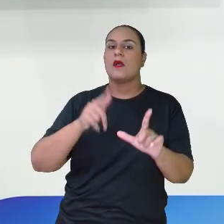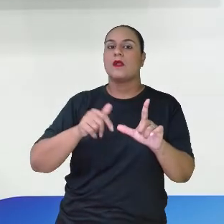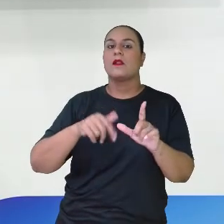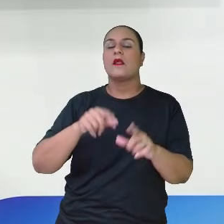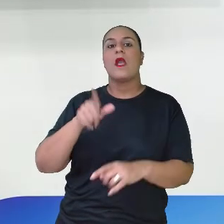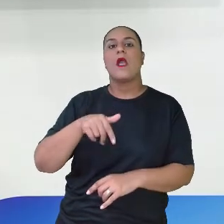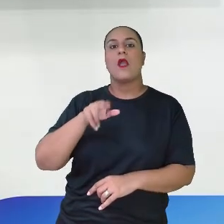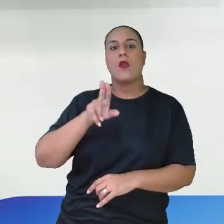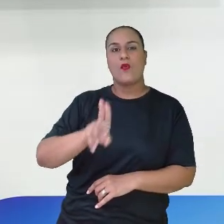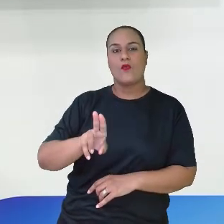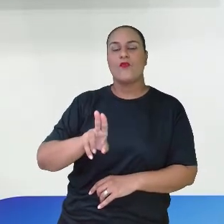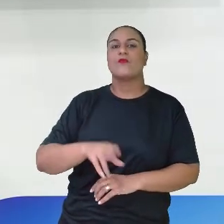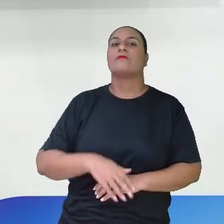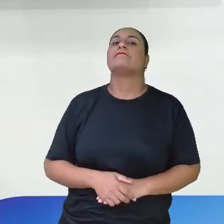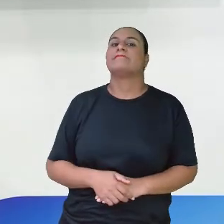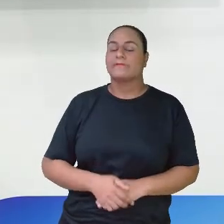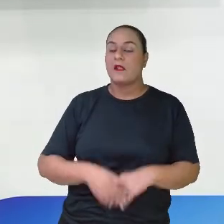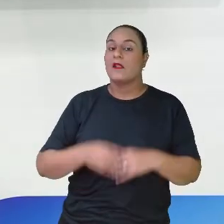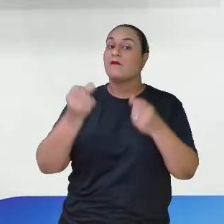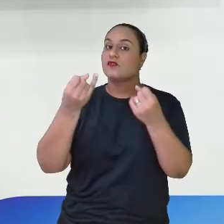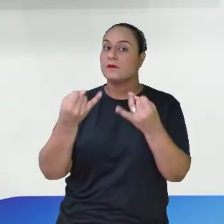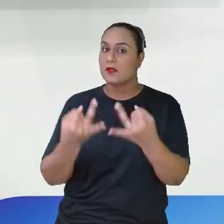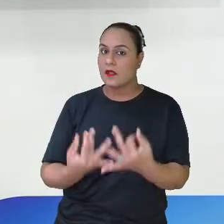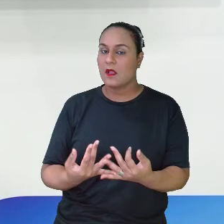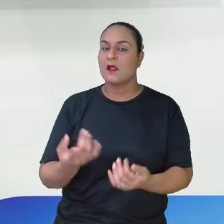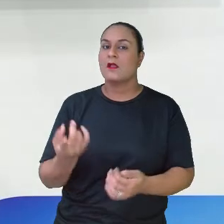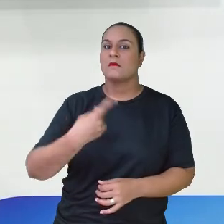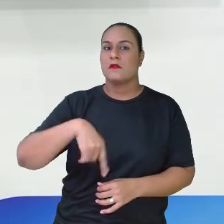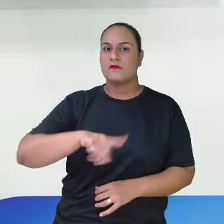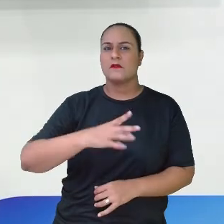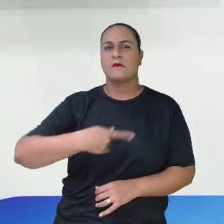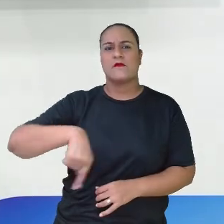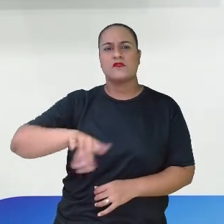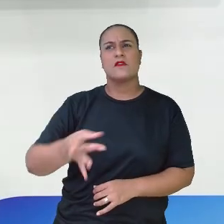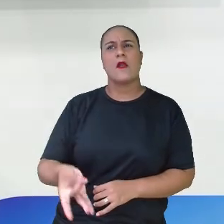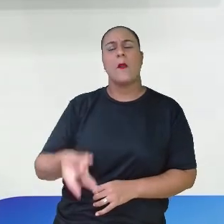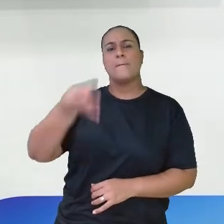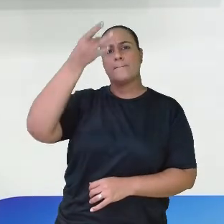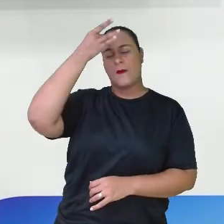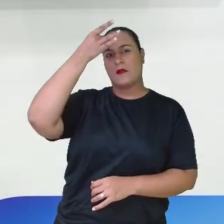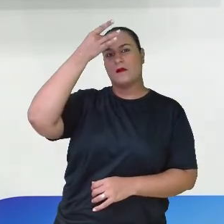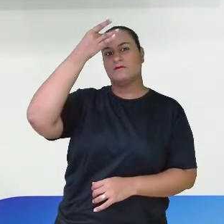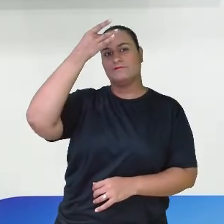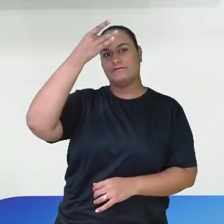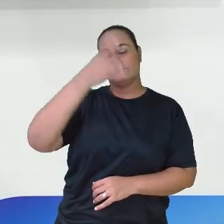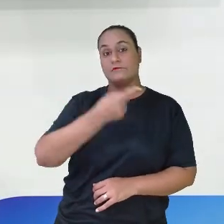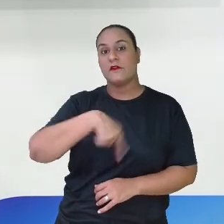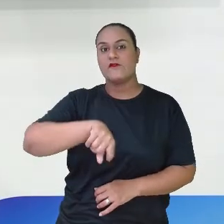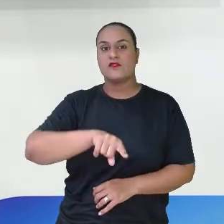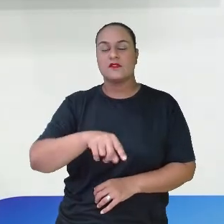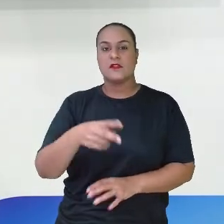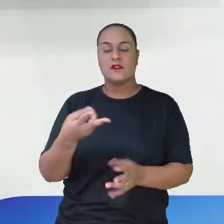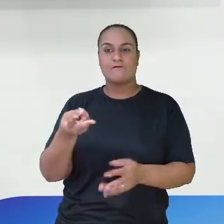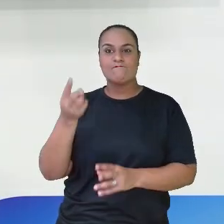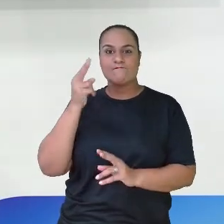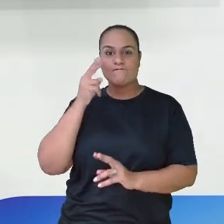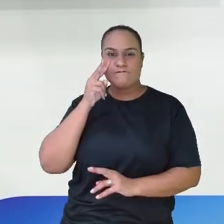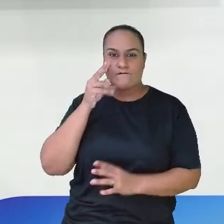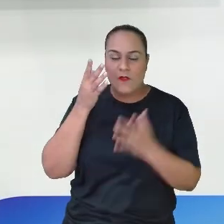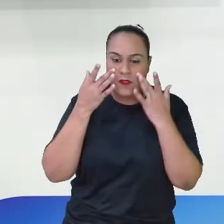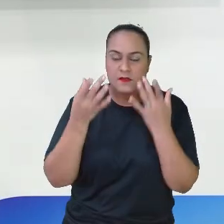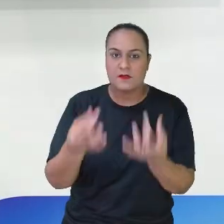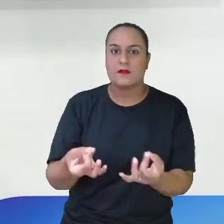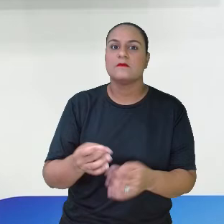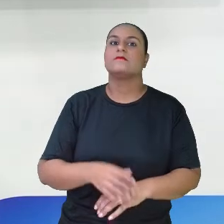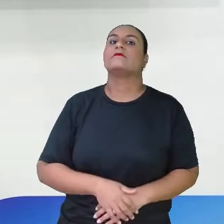E eu vim falando disso a aula todinha para que vocês fixem isso aí, para chamar a atenção de vocês. Quando for verbo, estiver